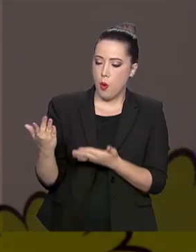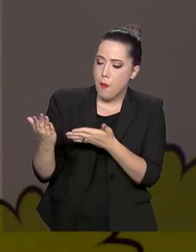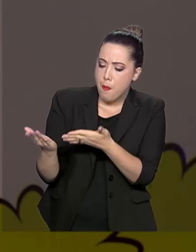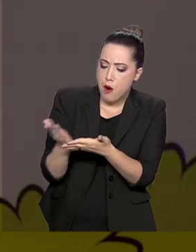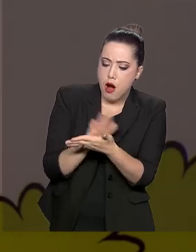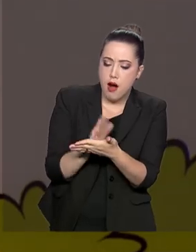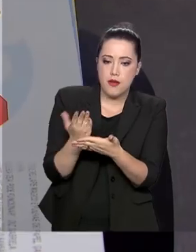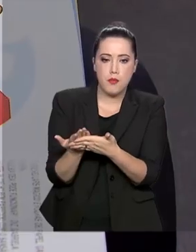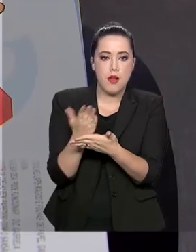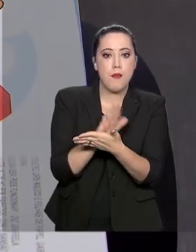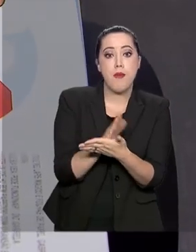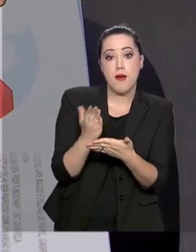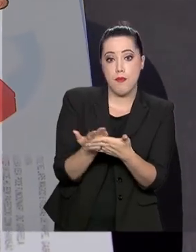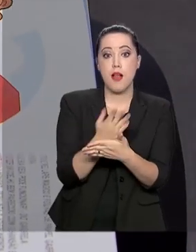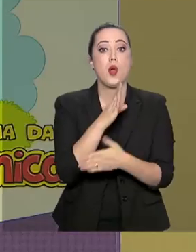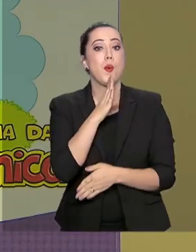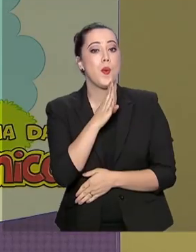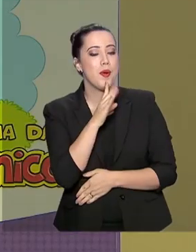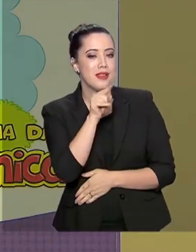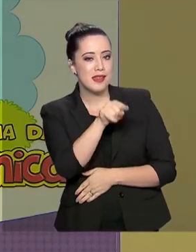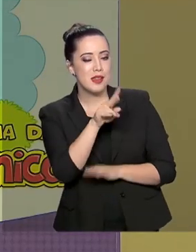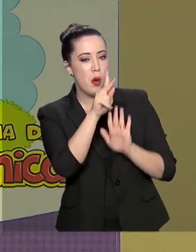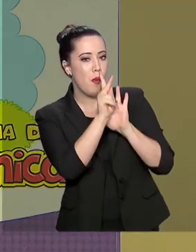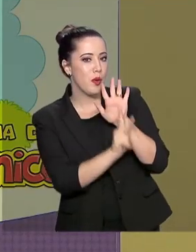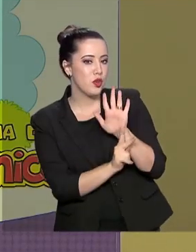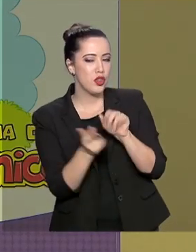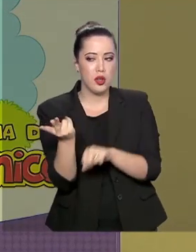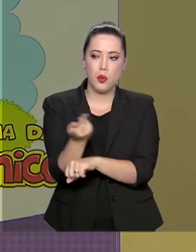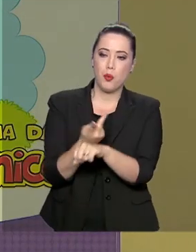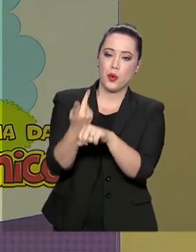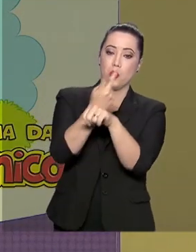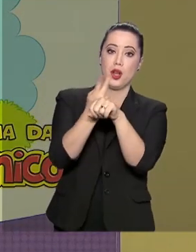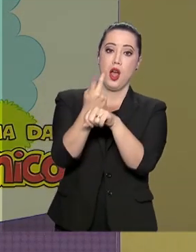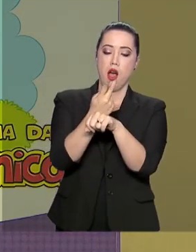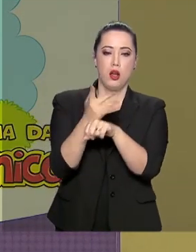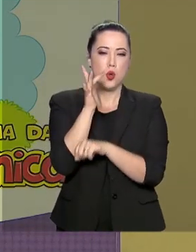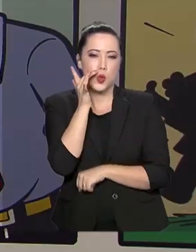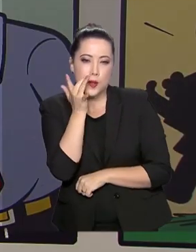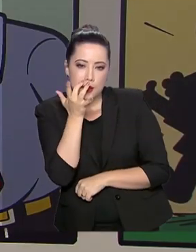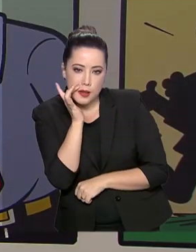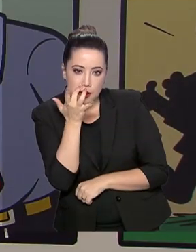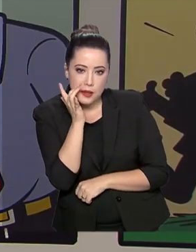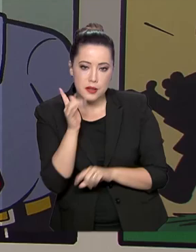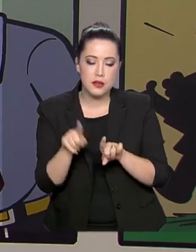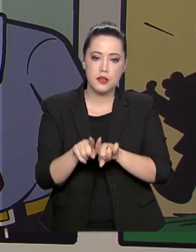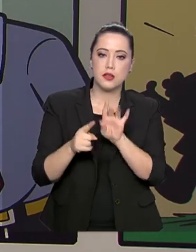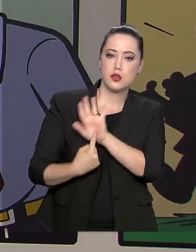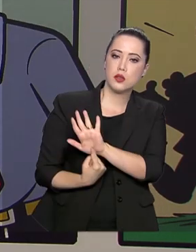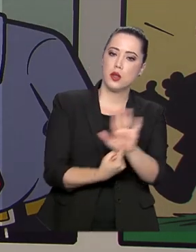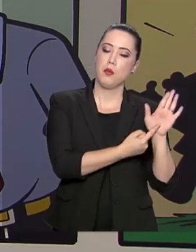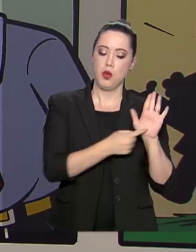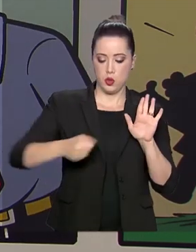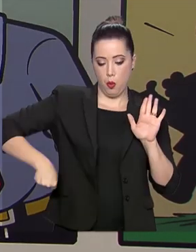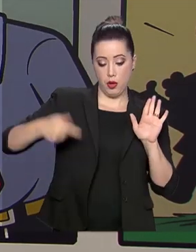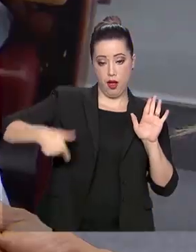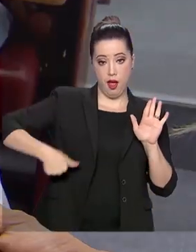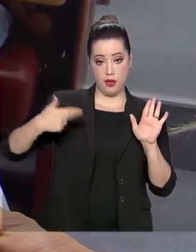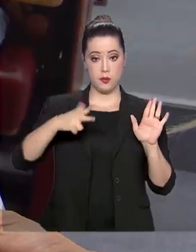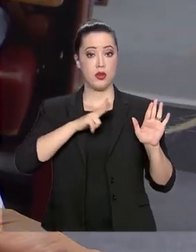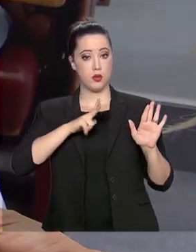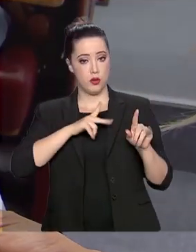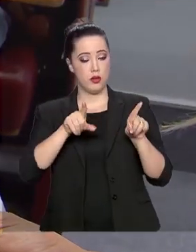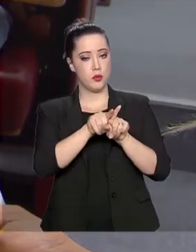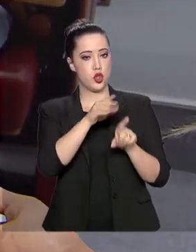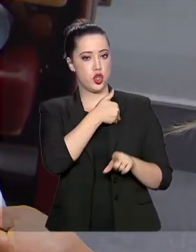Maurício de Souza, e conhecer o projeto Em Busca do Tesouro, que ensina sobre gastos públicos e privados. Eu